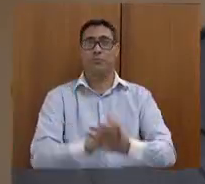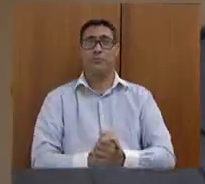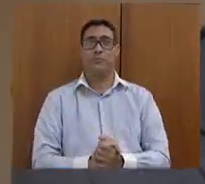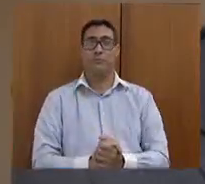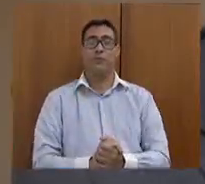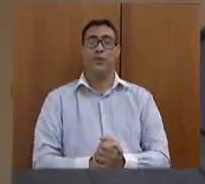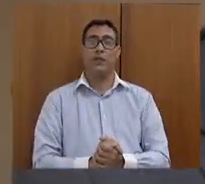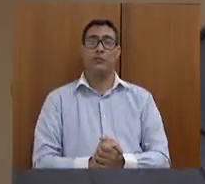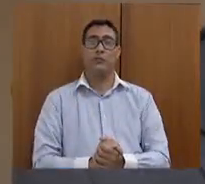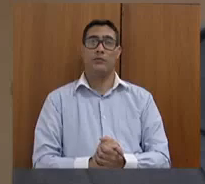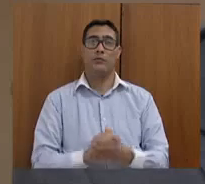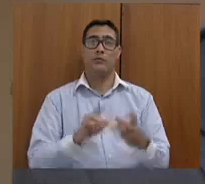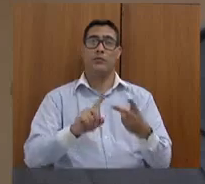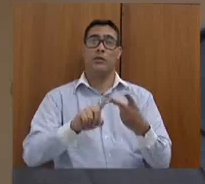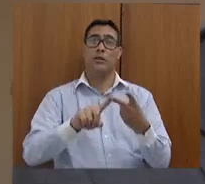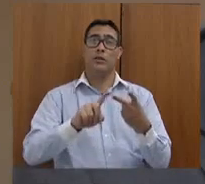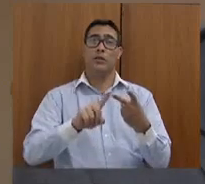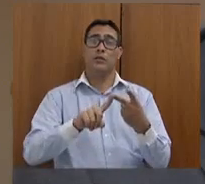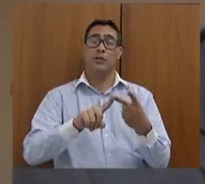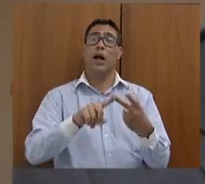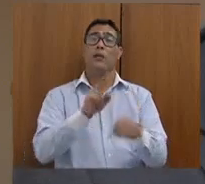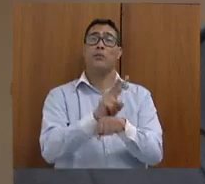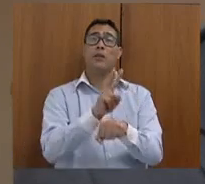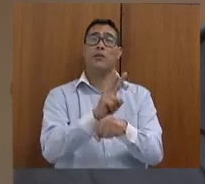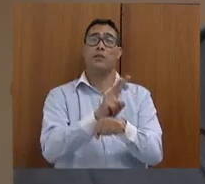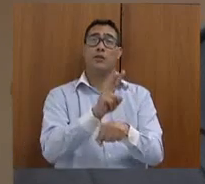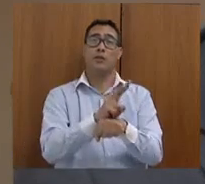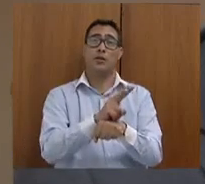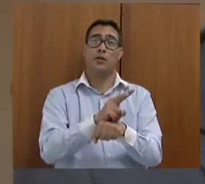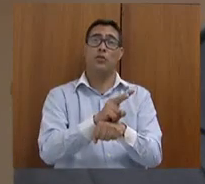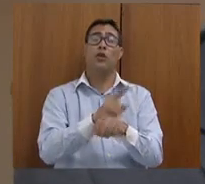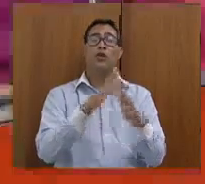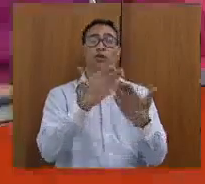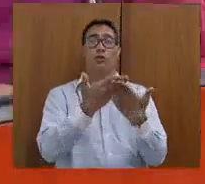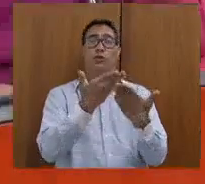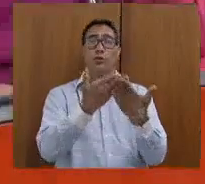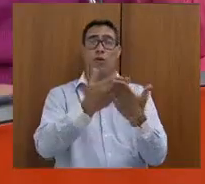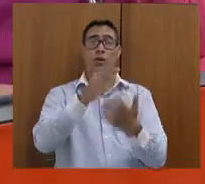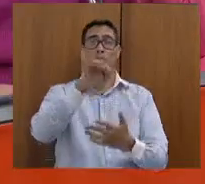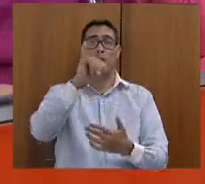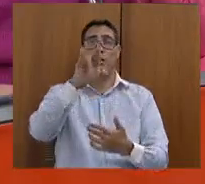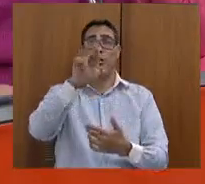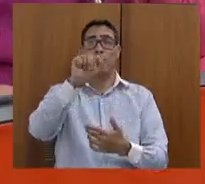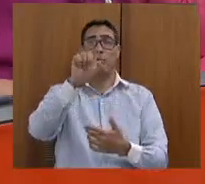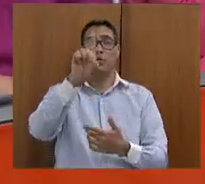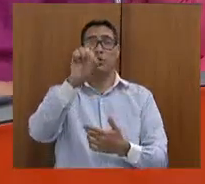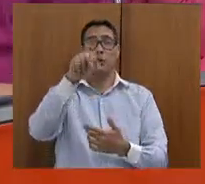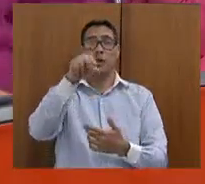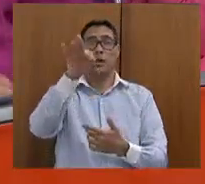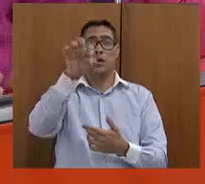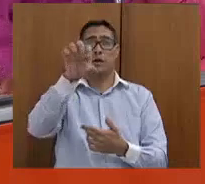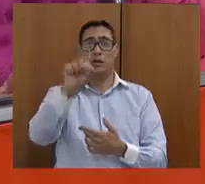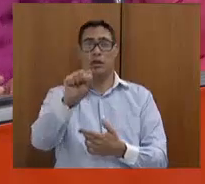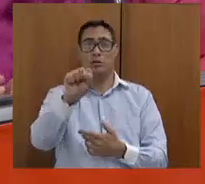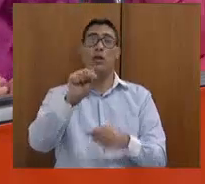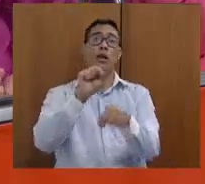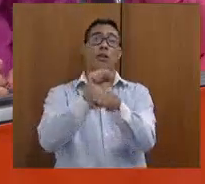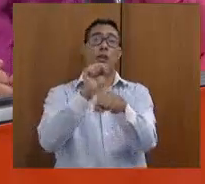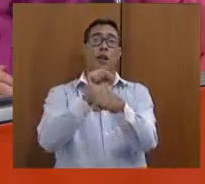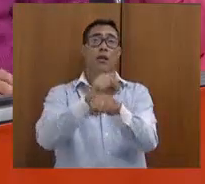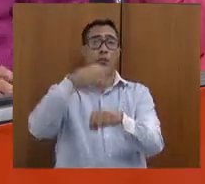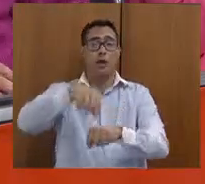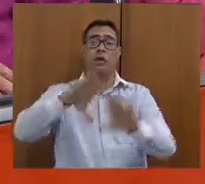bom qual que é a outra é a previsão dos colégios Tiradentes Colégio Tiradentes está aguardando Exatamente Essa casa